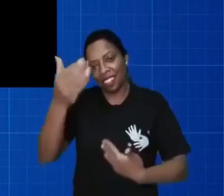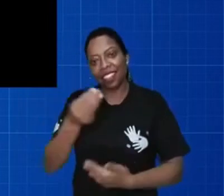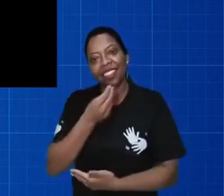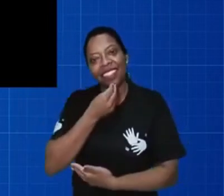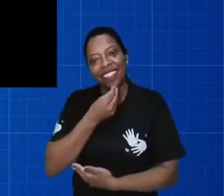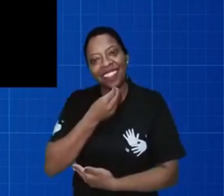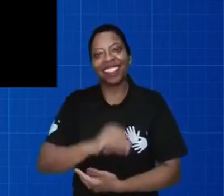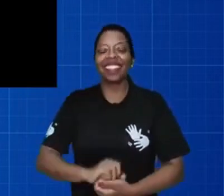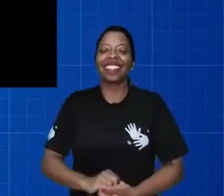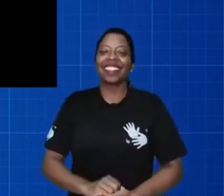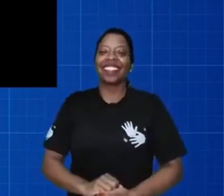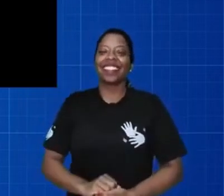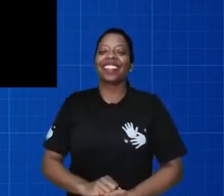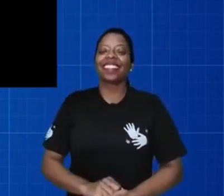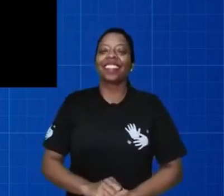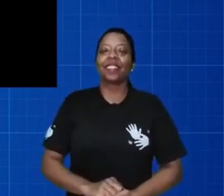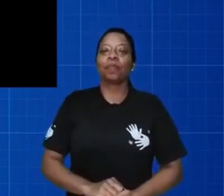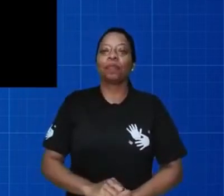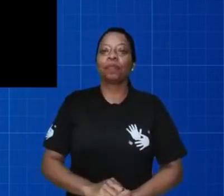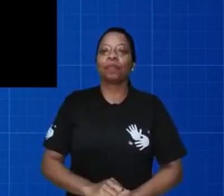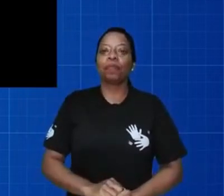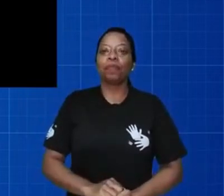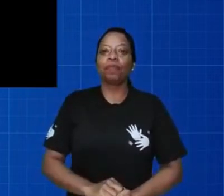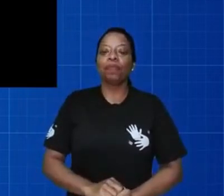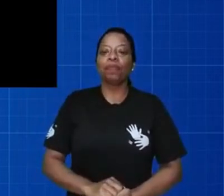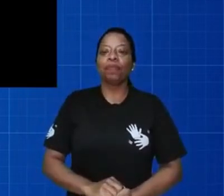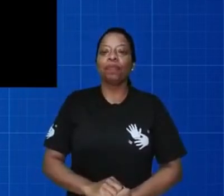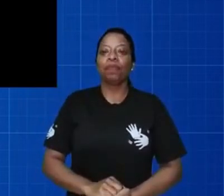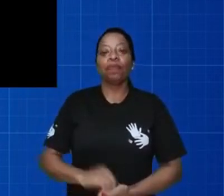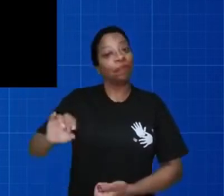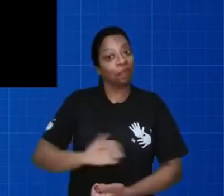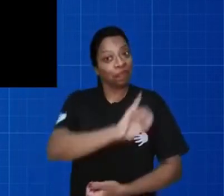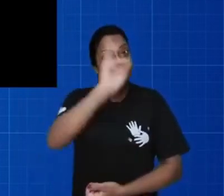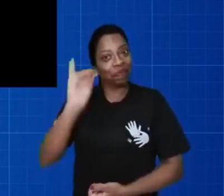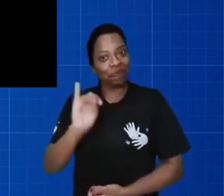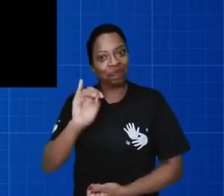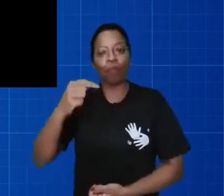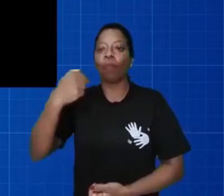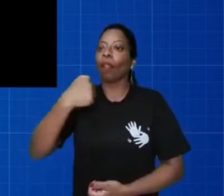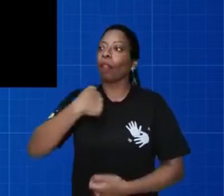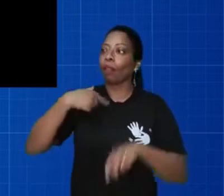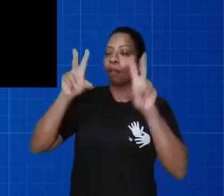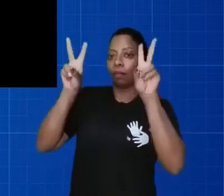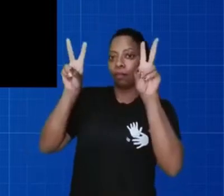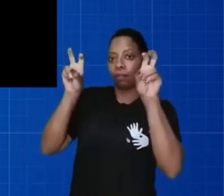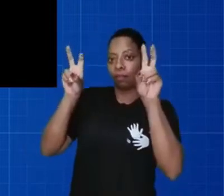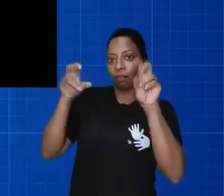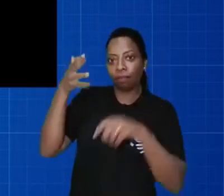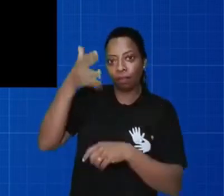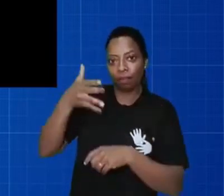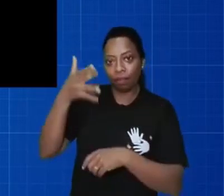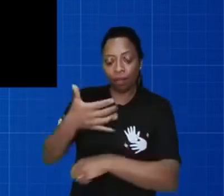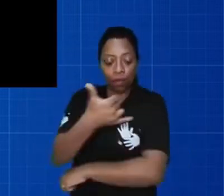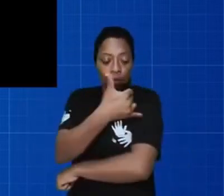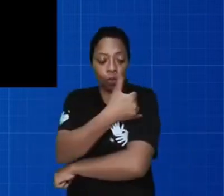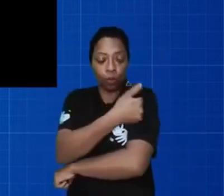Então, eu vou falar sobre um assunto muito importante, sobre a imunização. As vacinas são a forma mais pura que existe